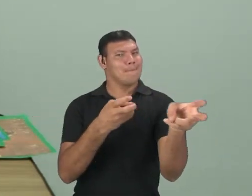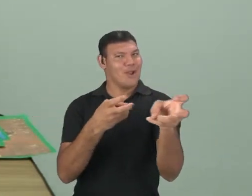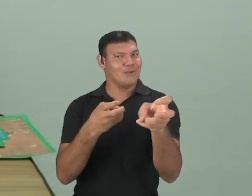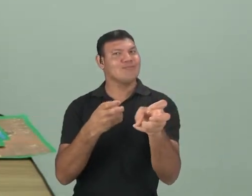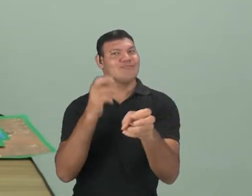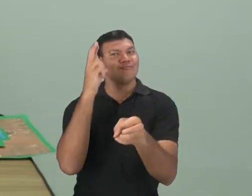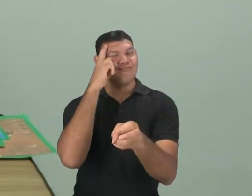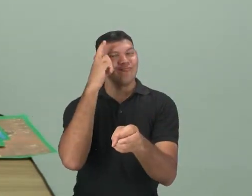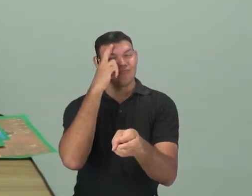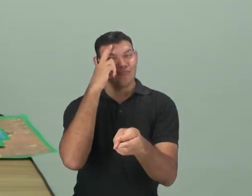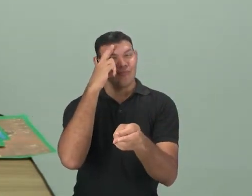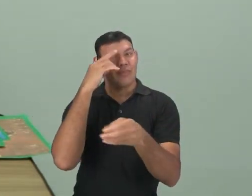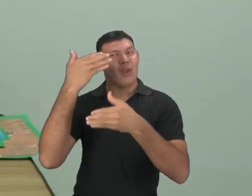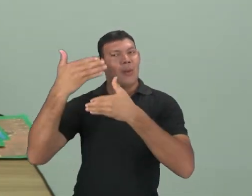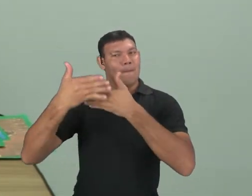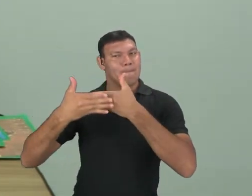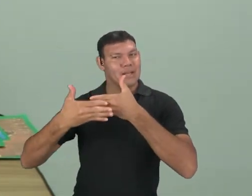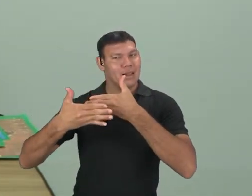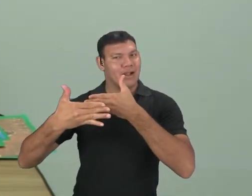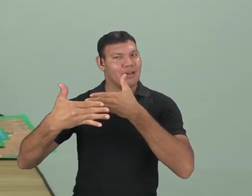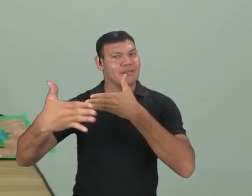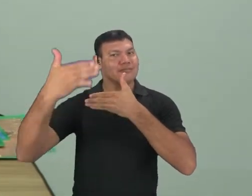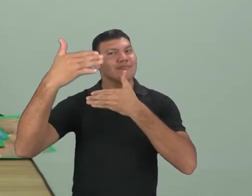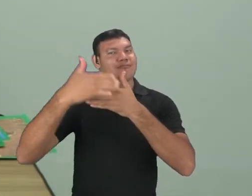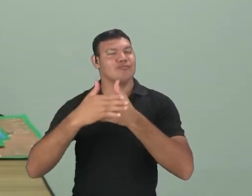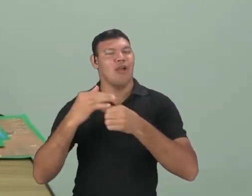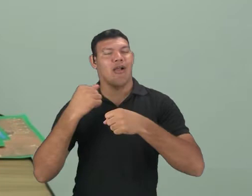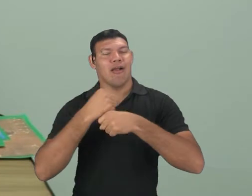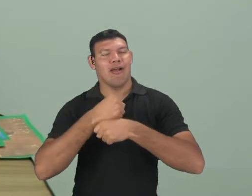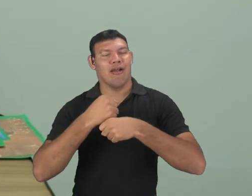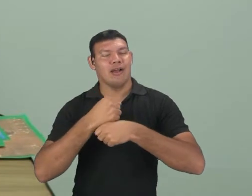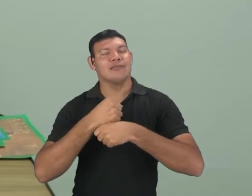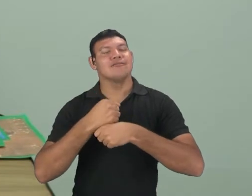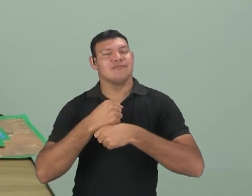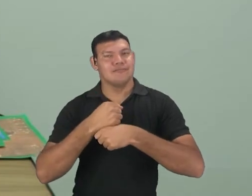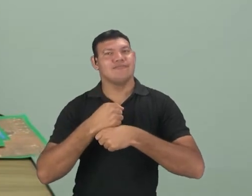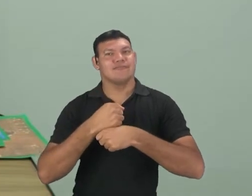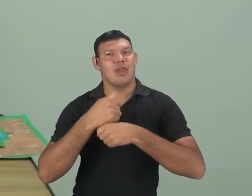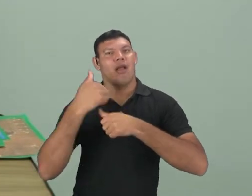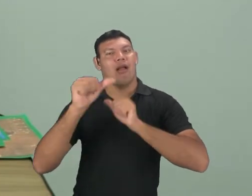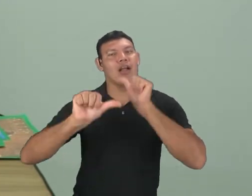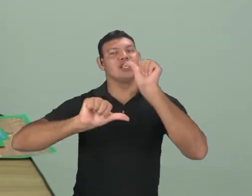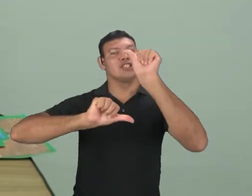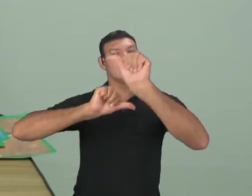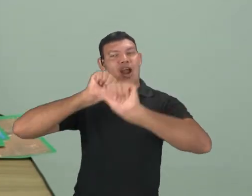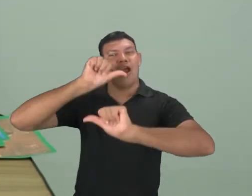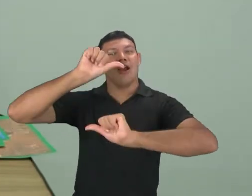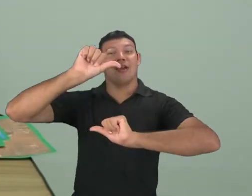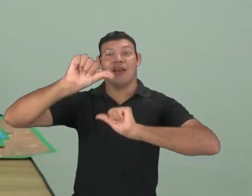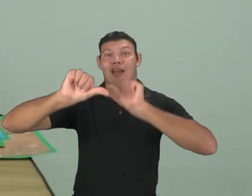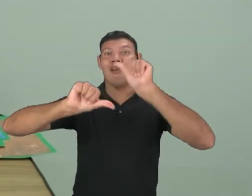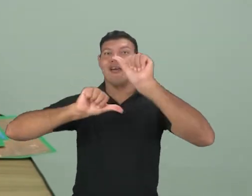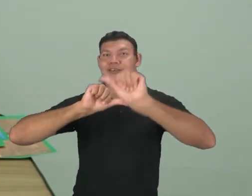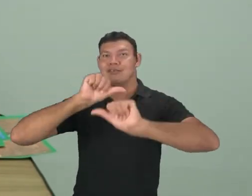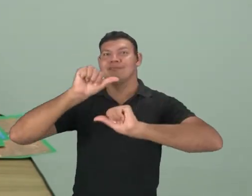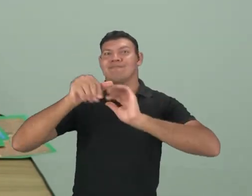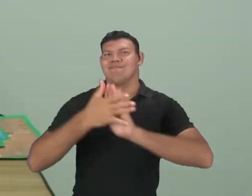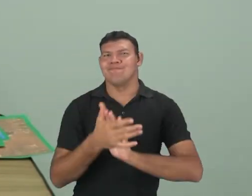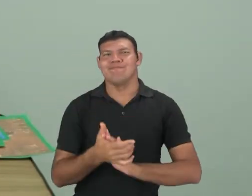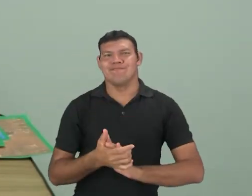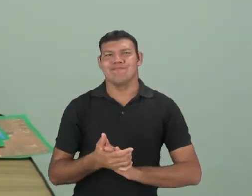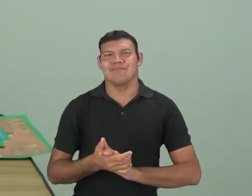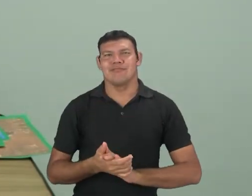as histórias no decorrer, do tempo, elas foram sendo alteradas, E não tem